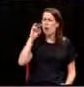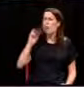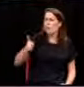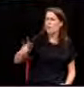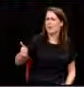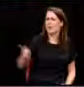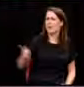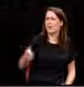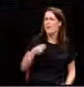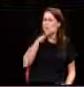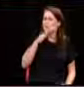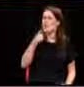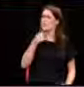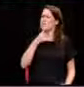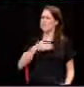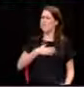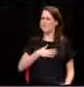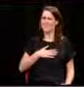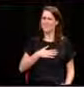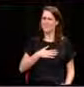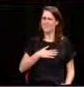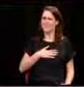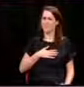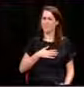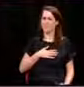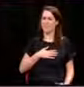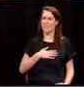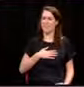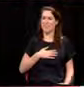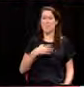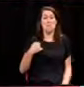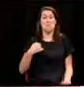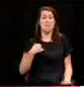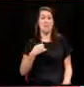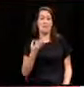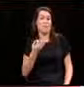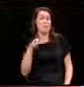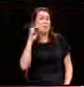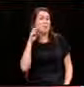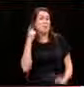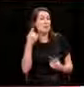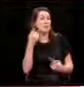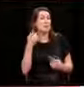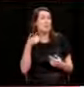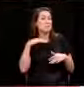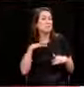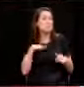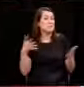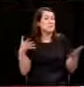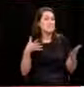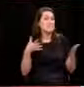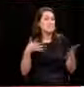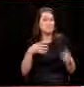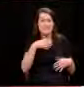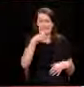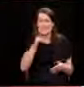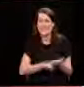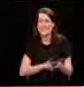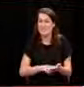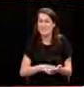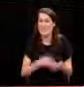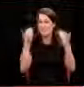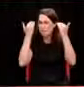No comboio do Benfica também. Eu ouvi qualquer coisa há pouco também sobre isso, mas vou-lhe ser sincero, não tenho mais